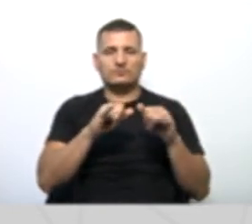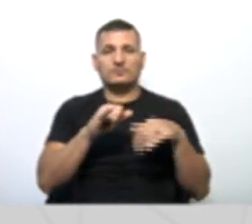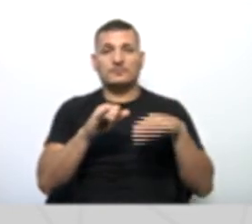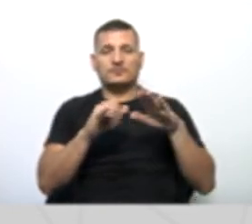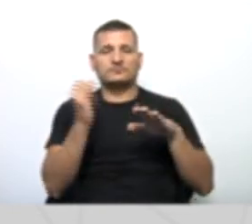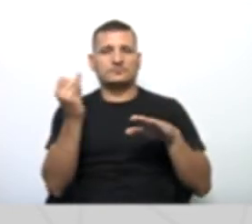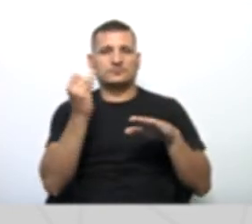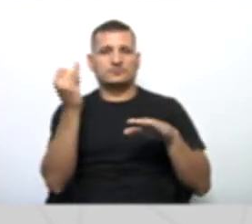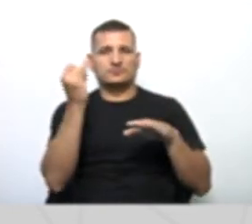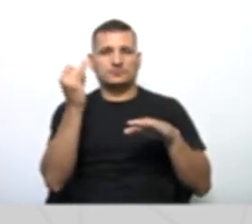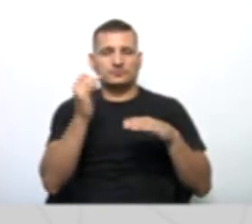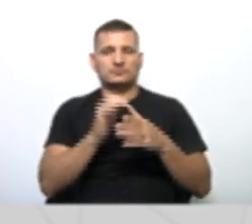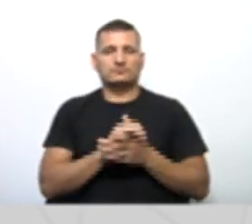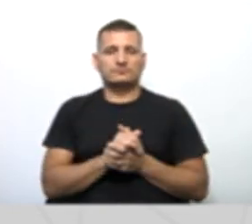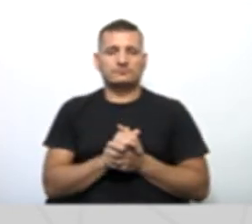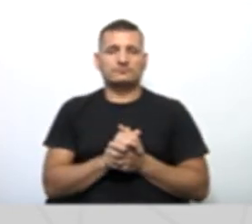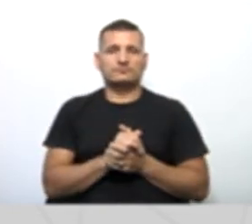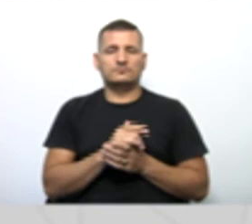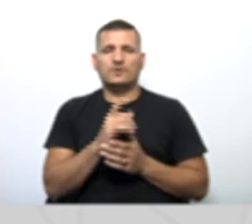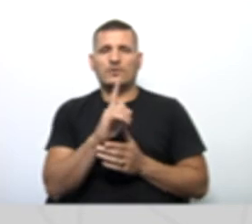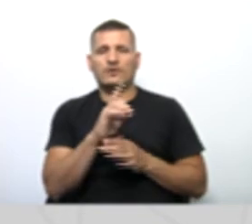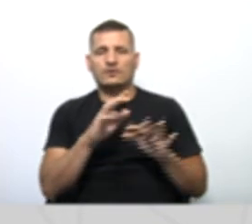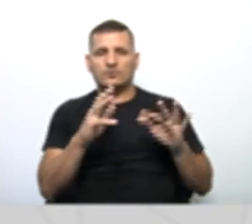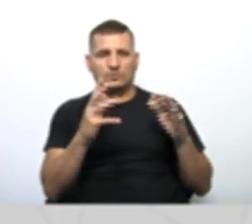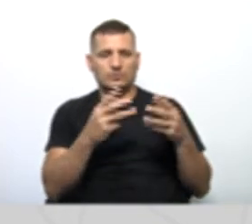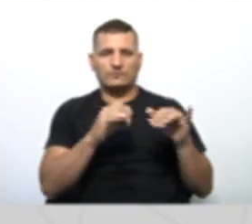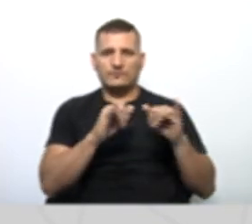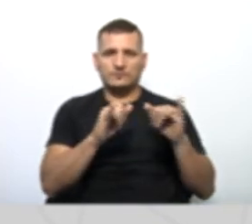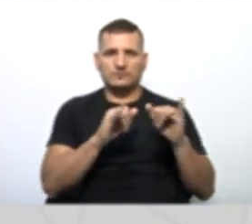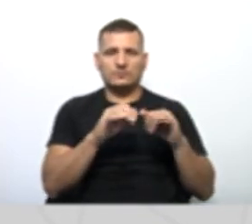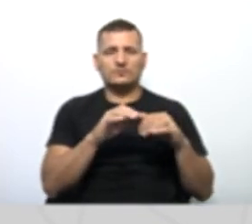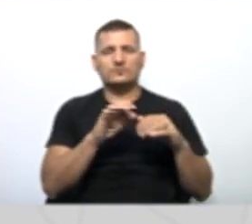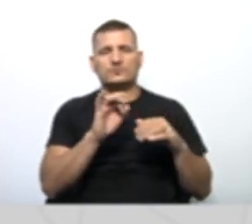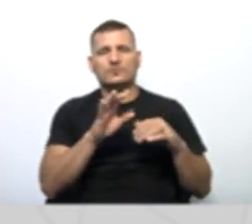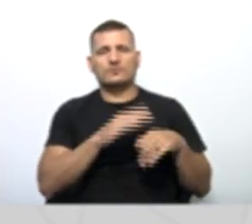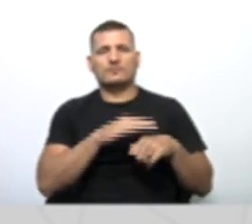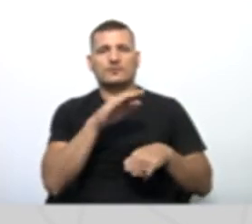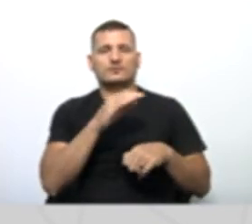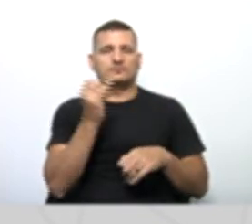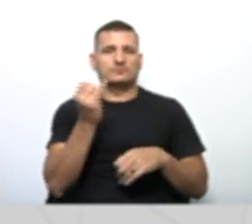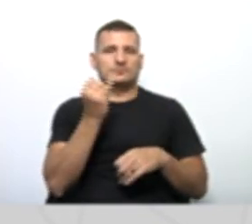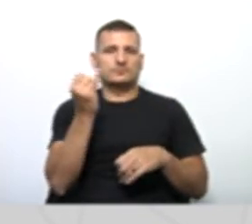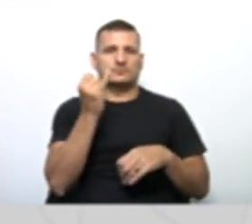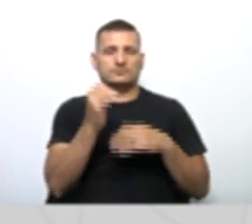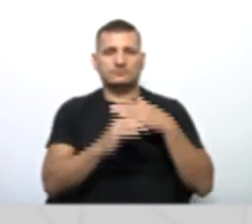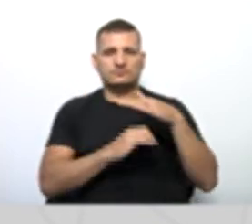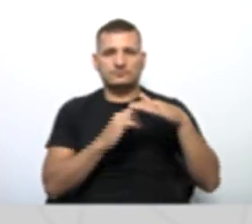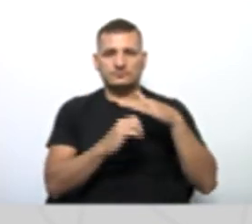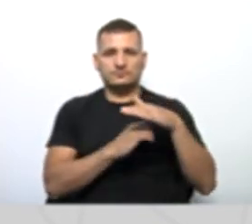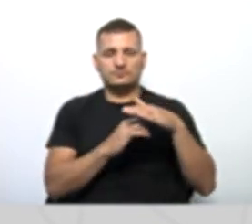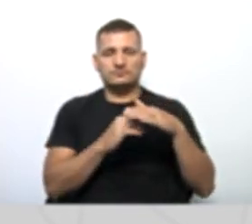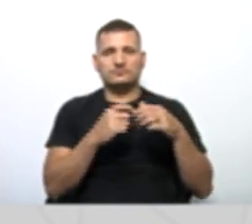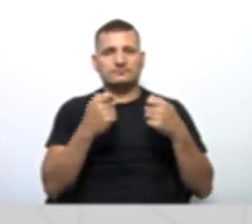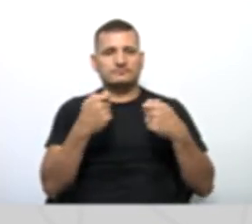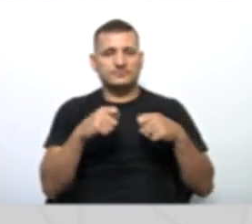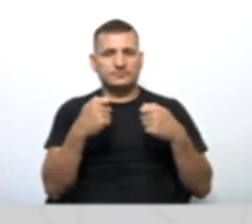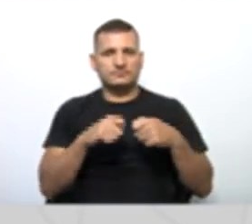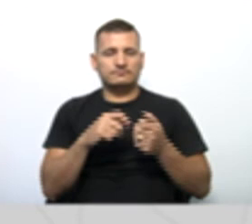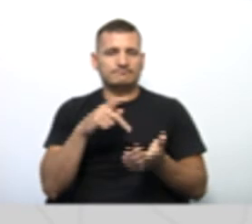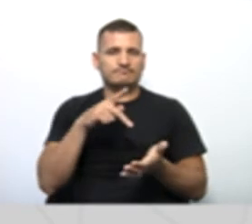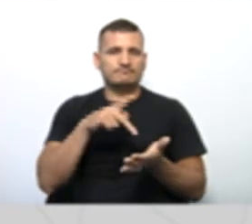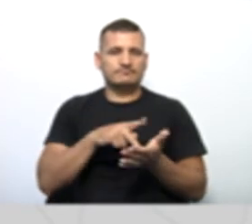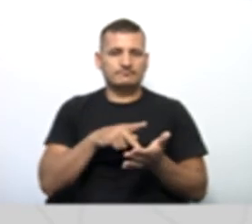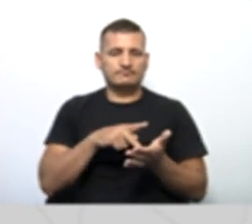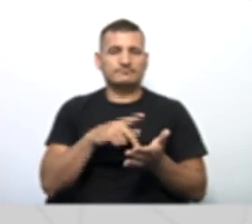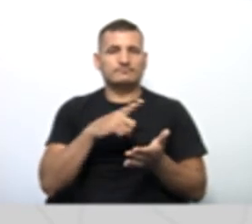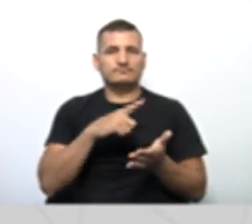ao negócio. Não quer dizer que são todas as informações, mas sim aquelas que são importantes, aquelas que precisam, de fato, de